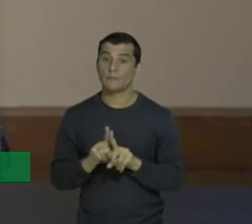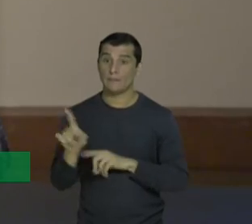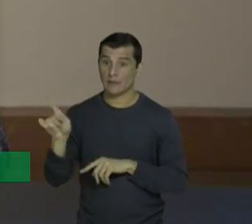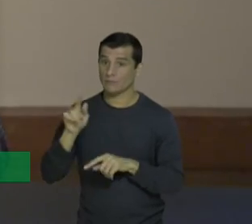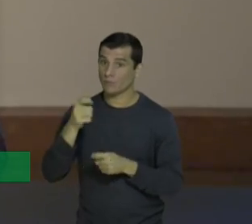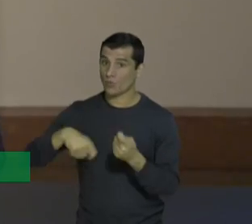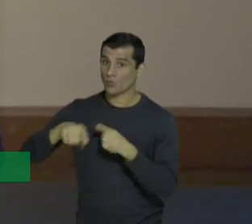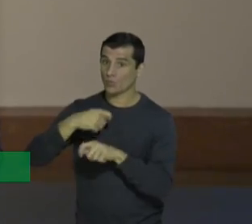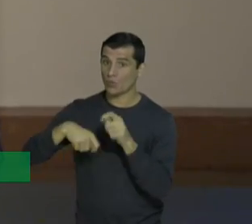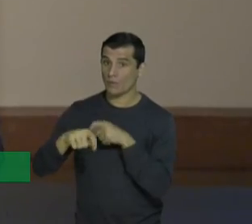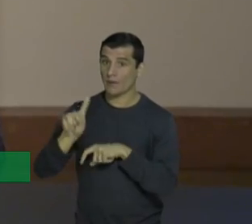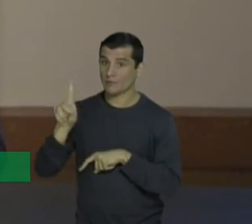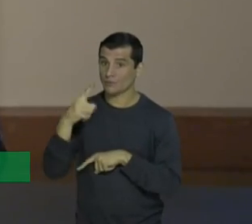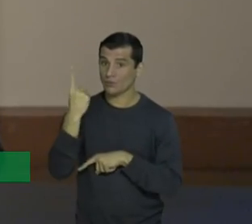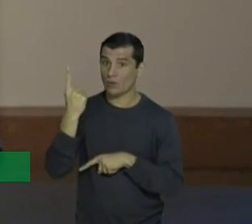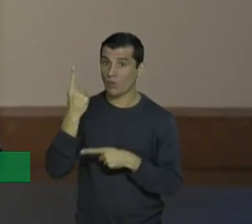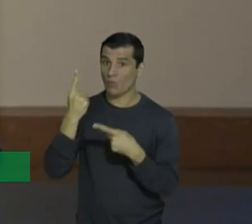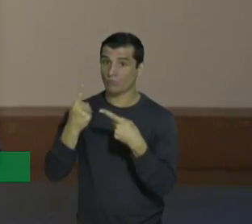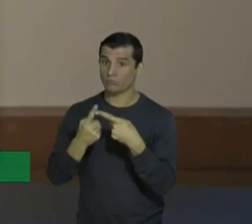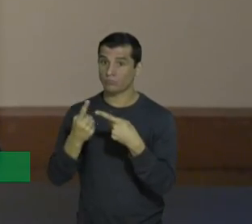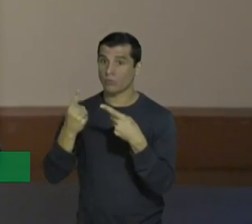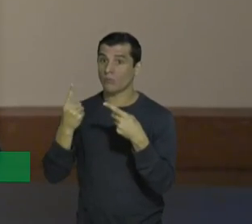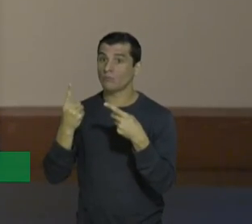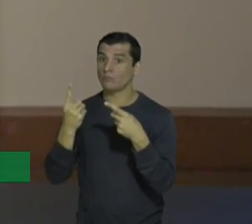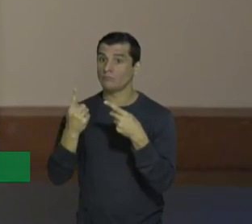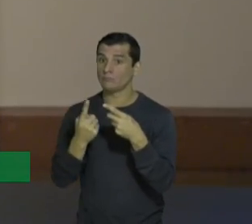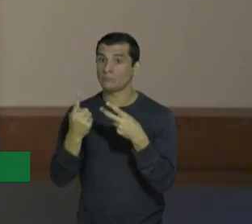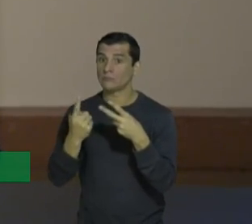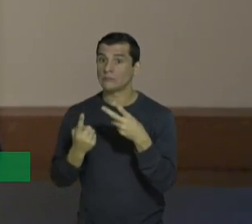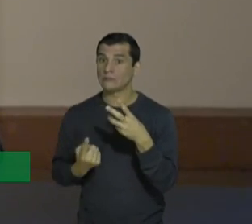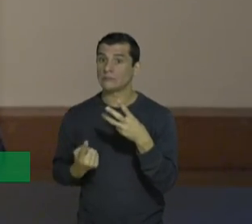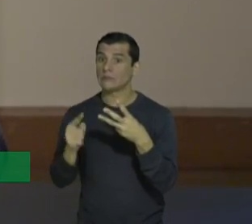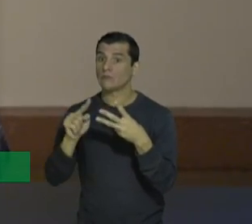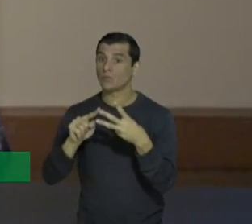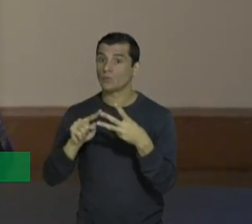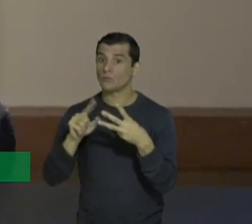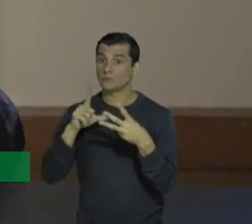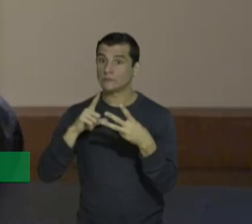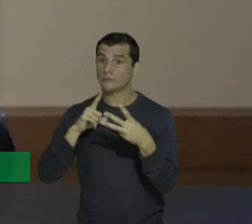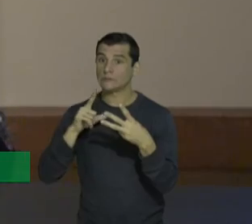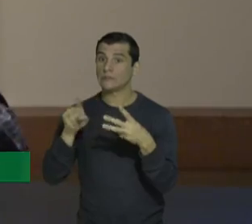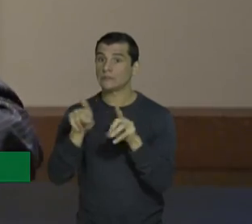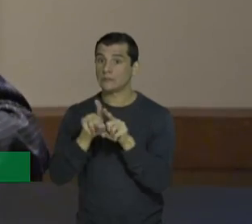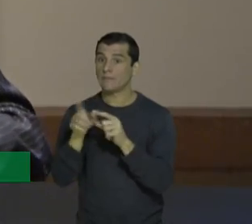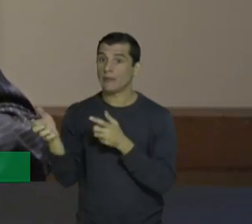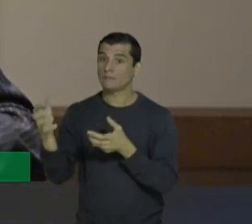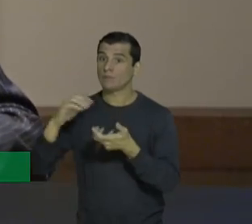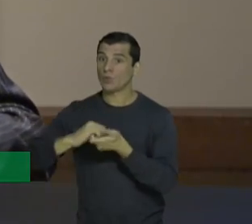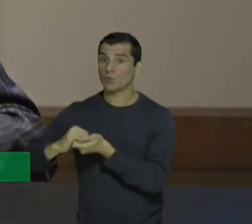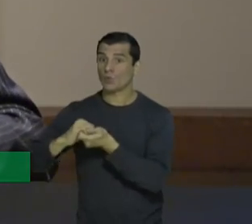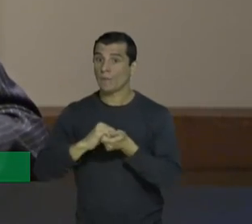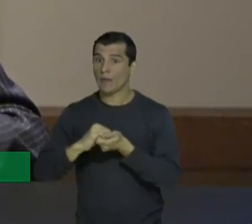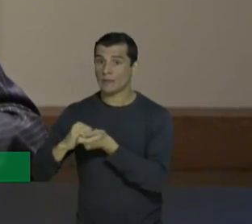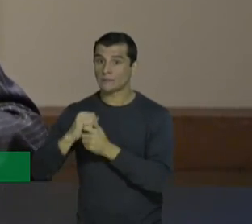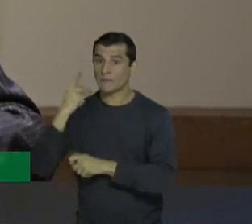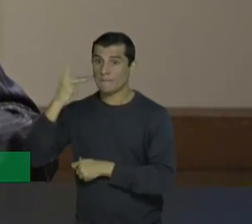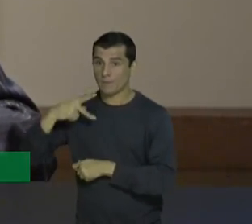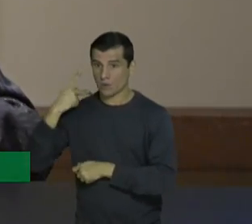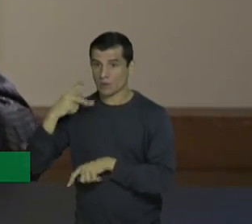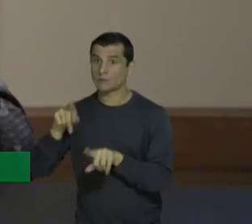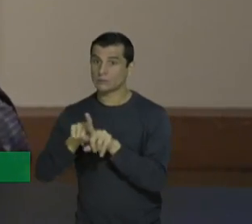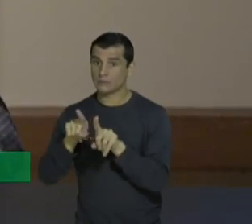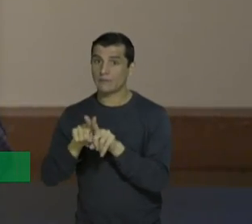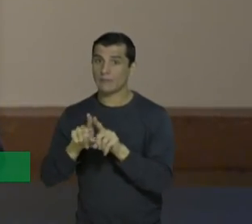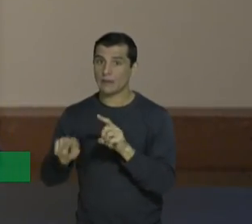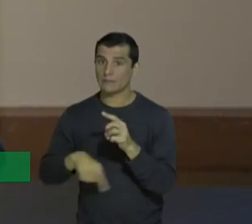é apenas um uma de três pilares do acordo né tem também eh os pilares de cooperação e os Pilar político então